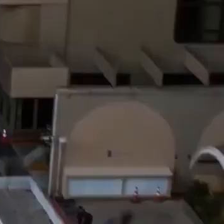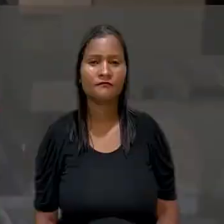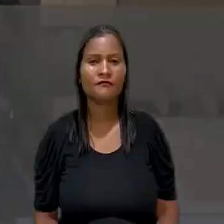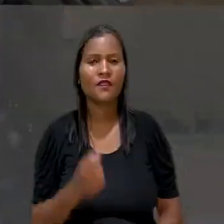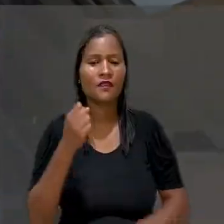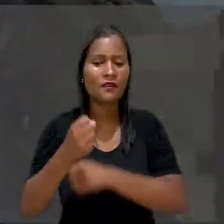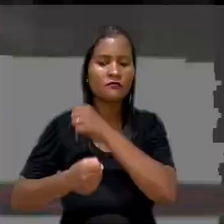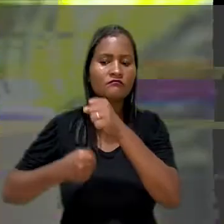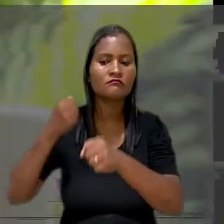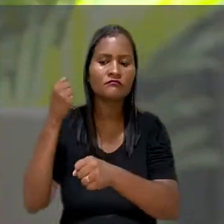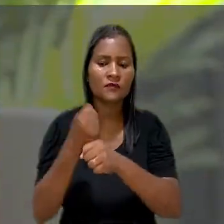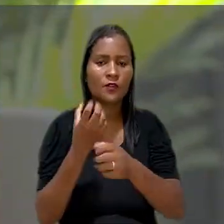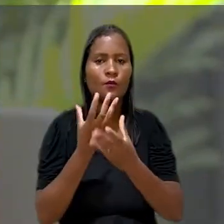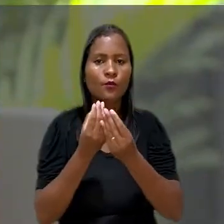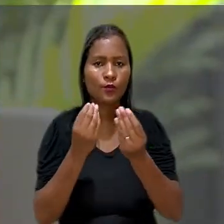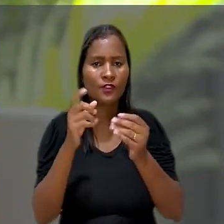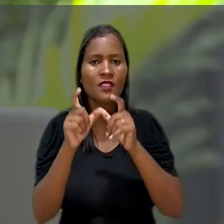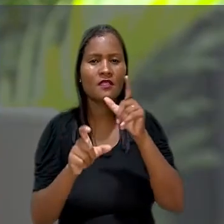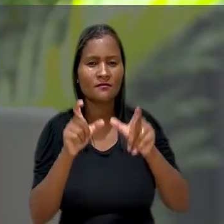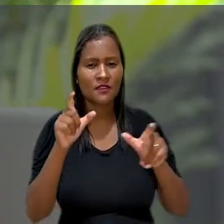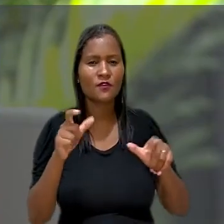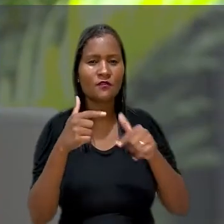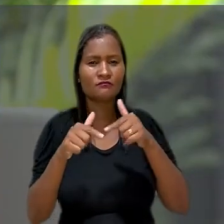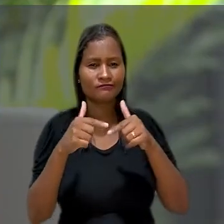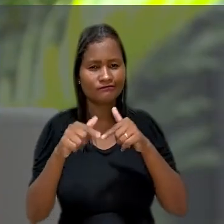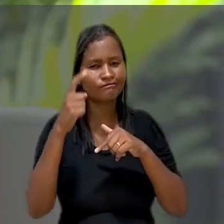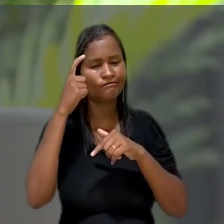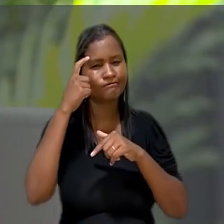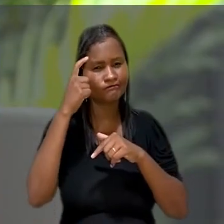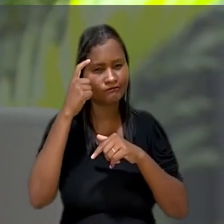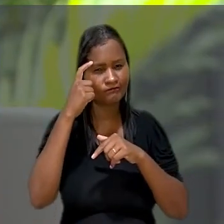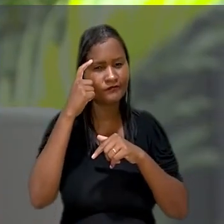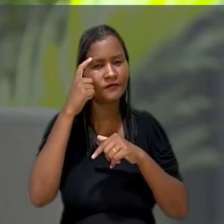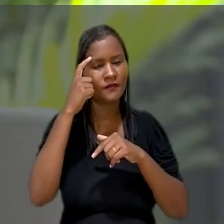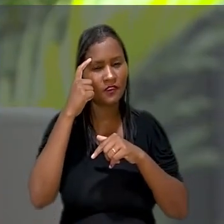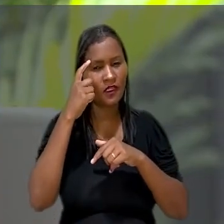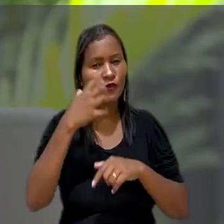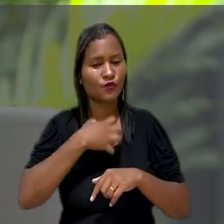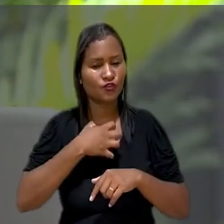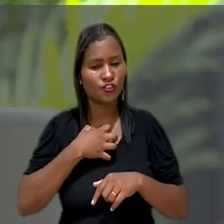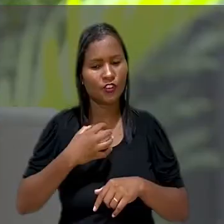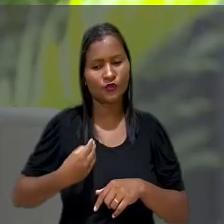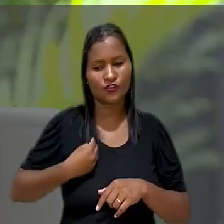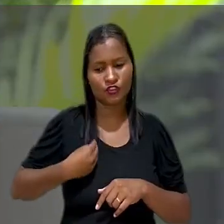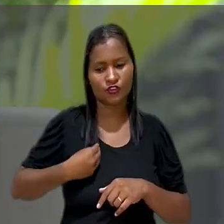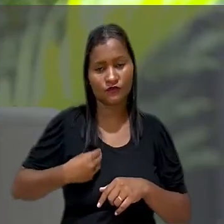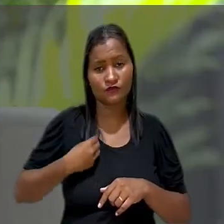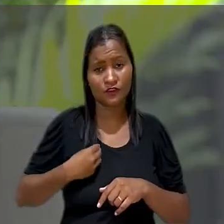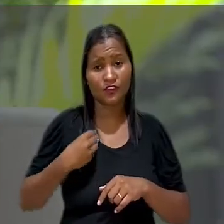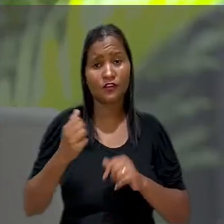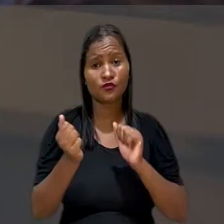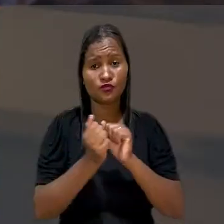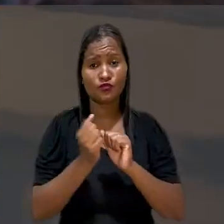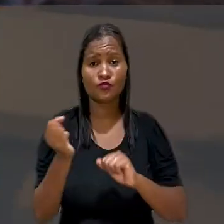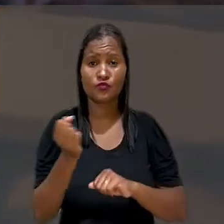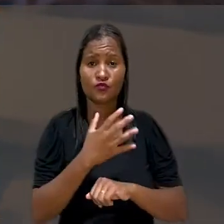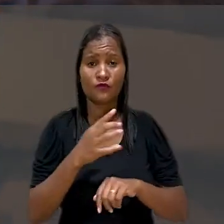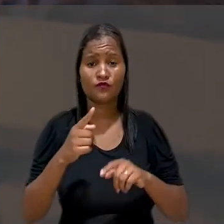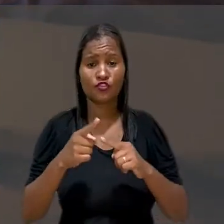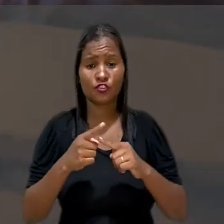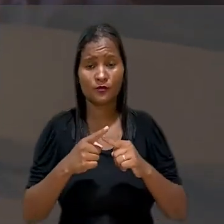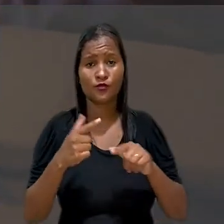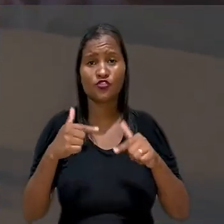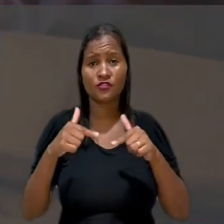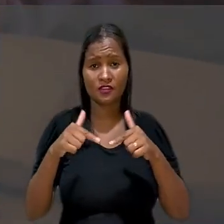De alguns anos para cá, muitos trabalhadores repensaram bastante o estilo de vida aliado às novas modalidades de trabalho.